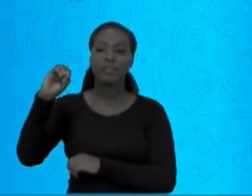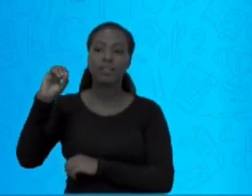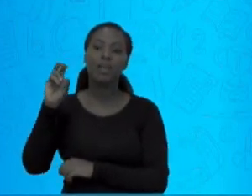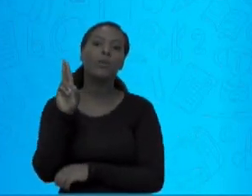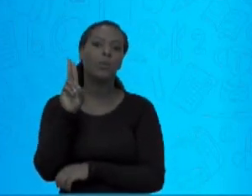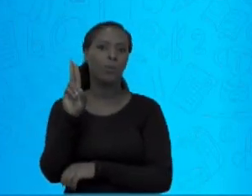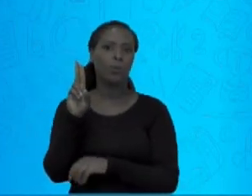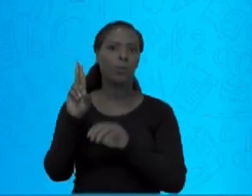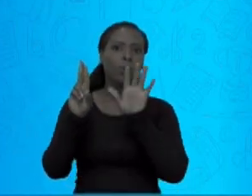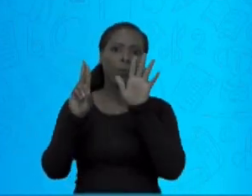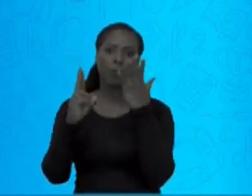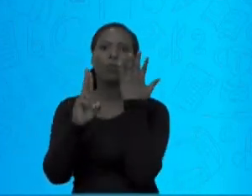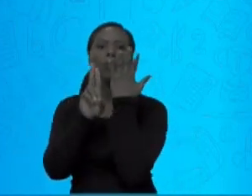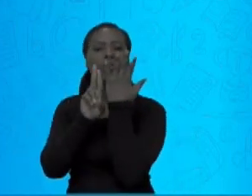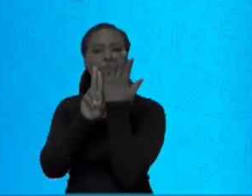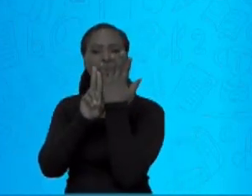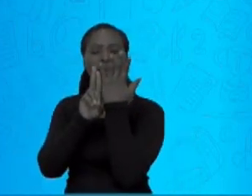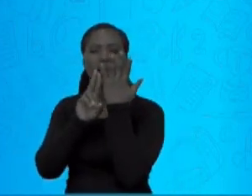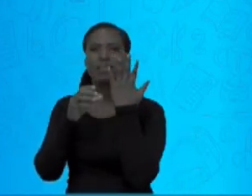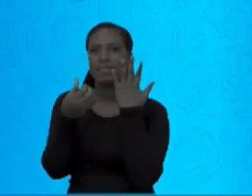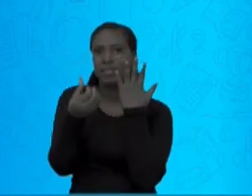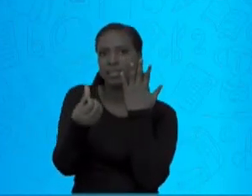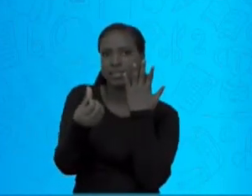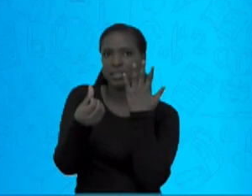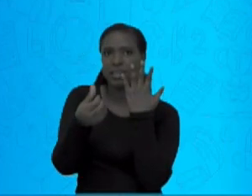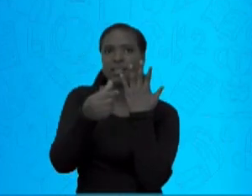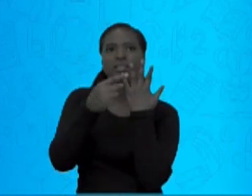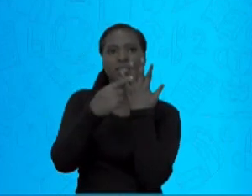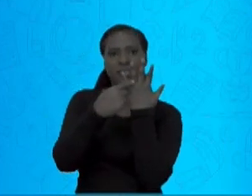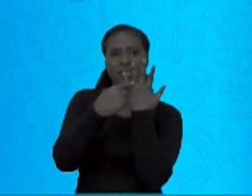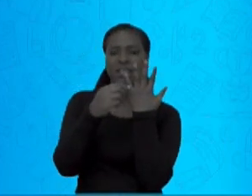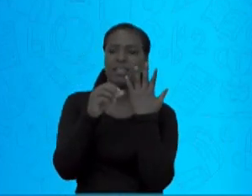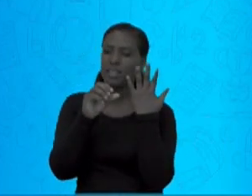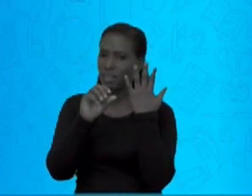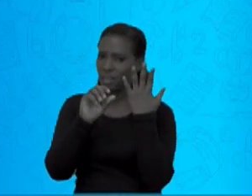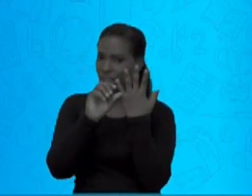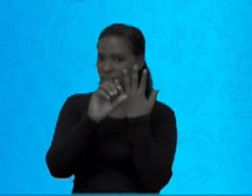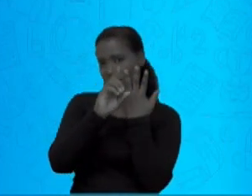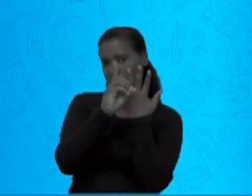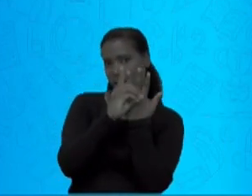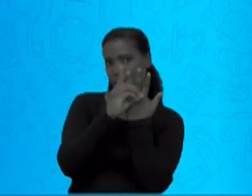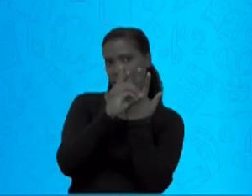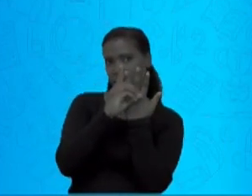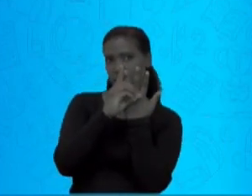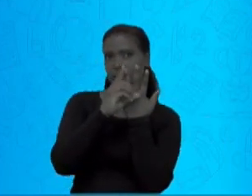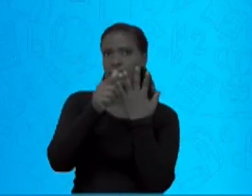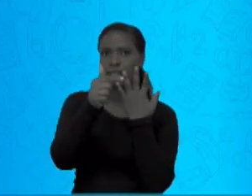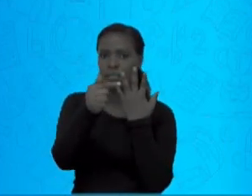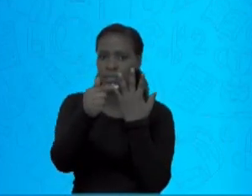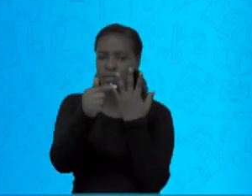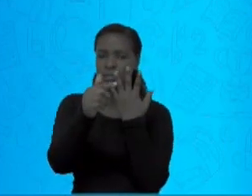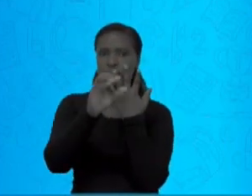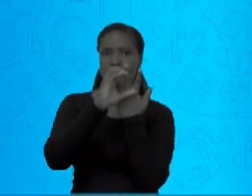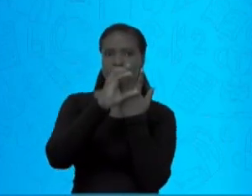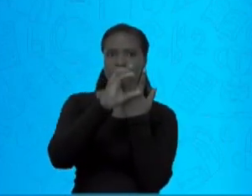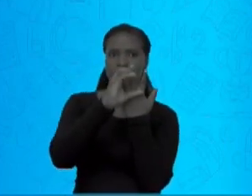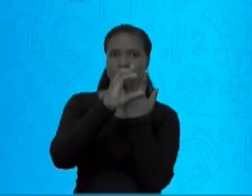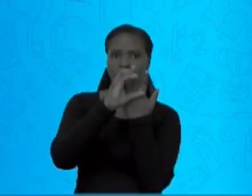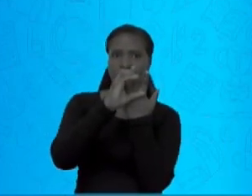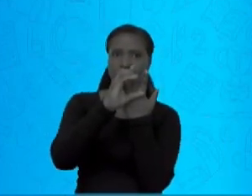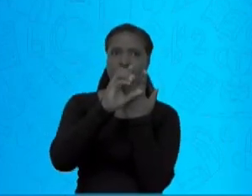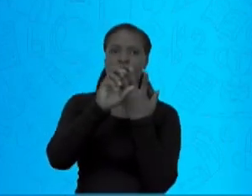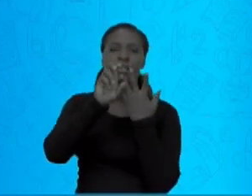dezenas, 7 centenas, 5 unidades de milhar, 1 dezena